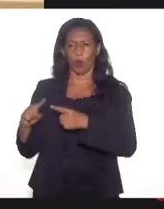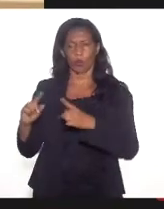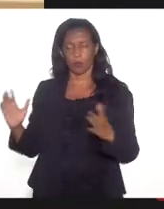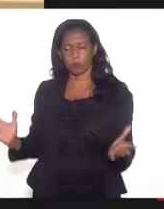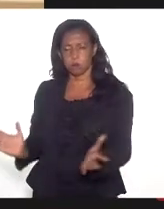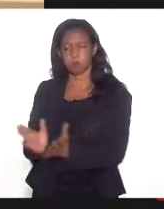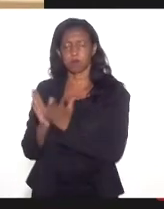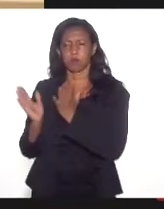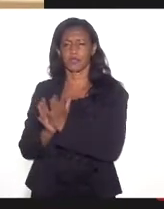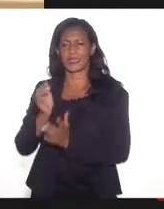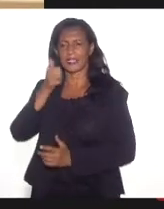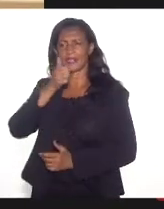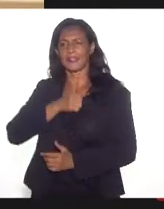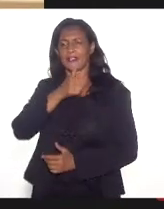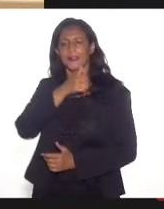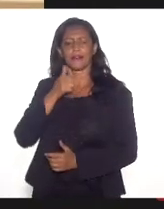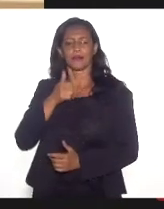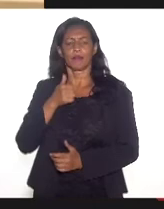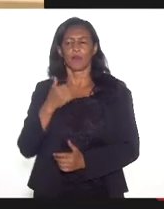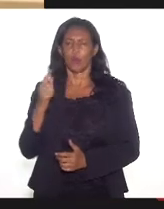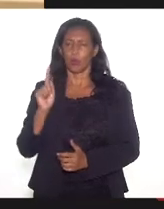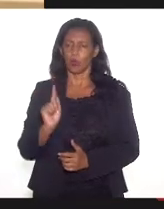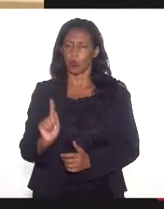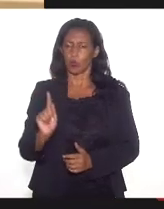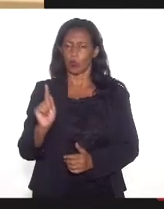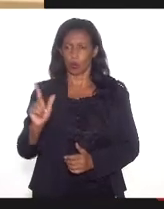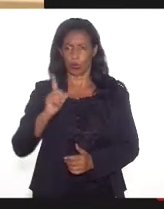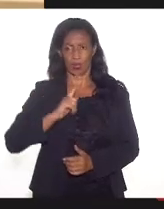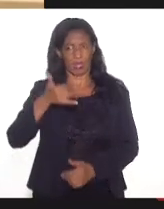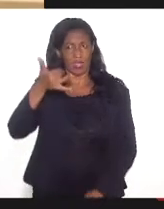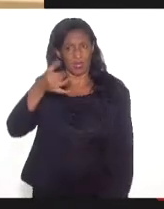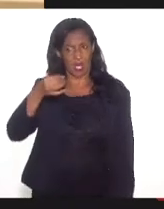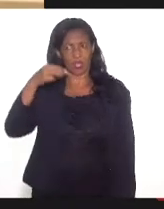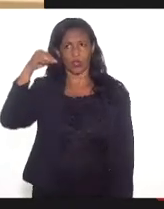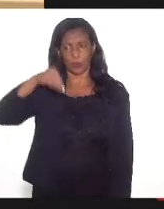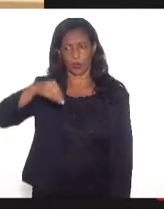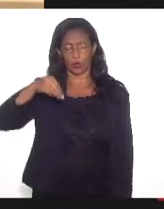miséria e combate à pobreza. O senhor dispõe de 10 minutos.